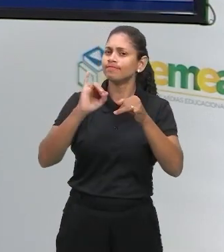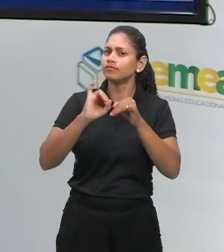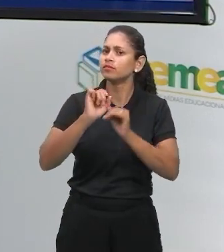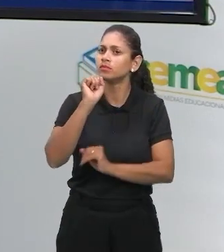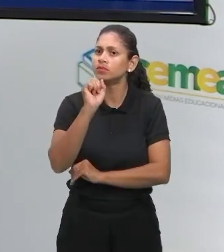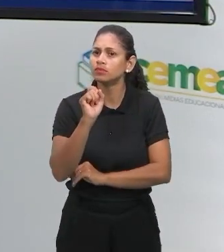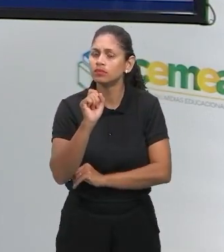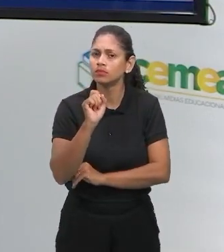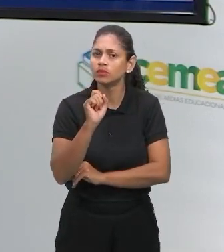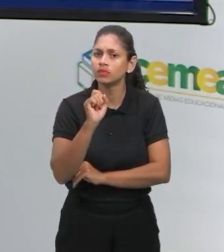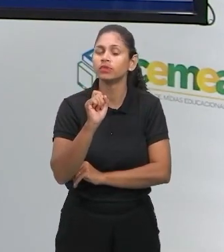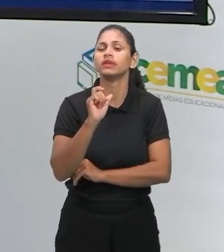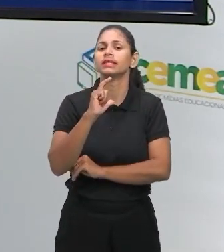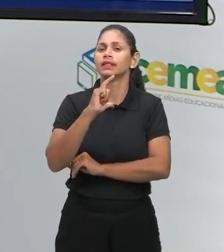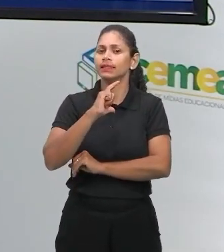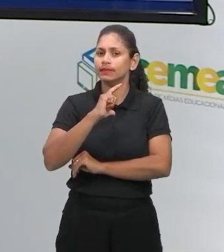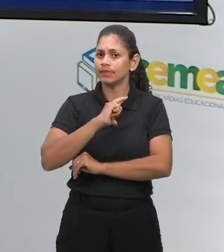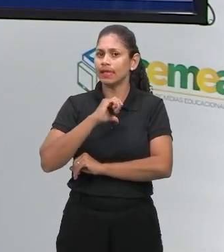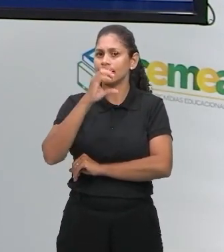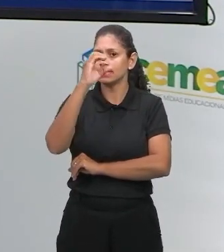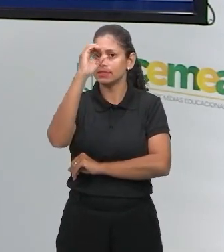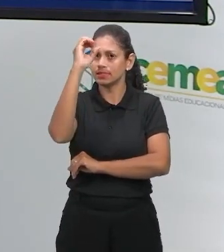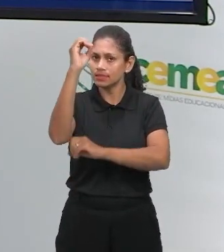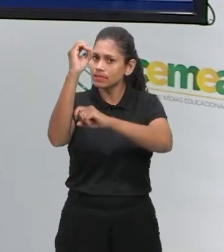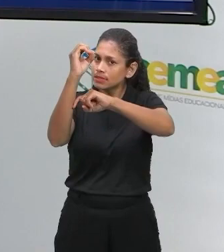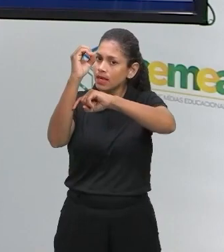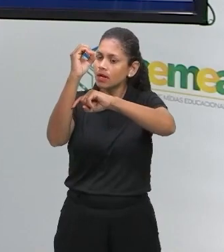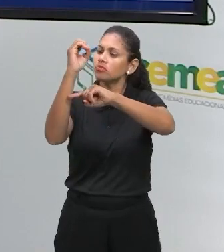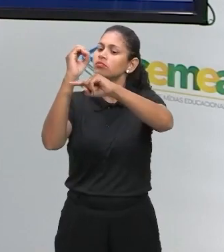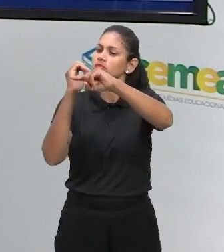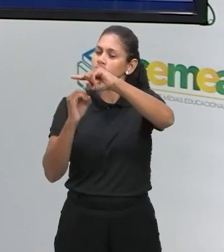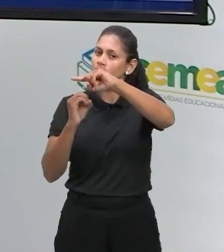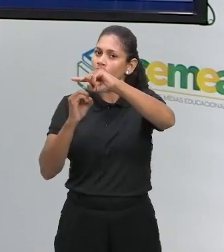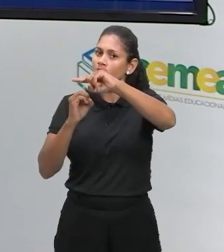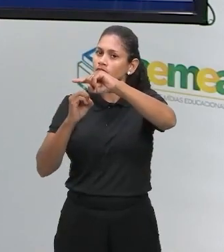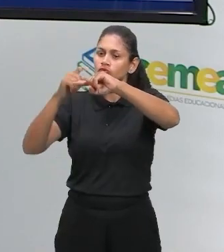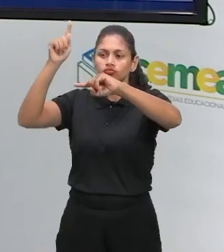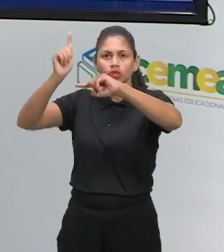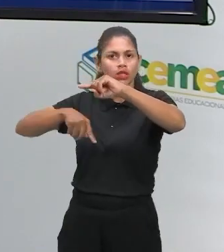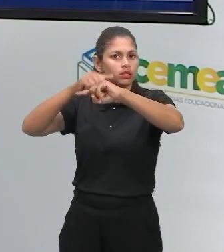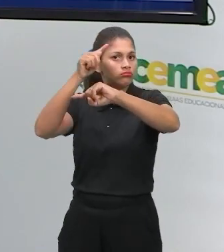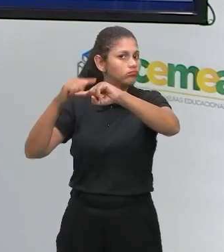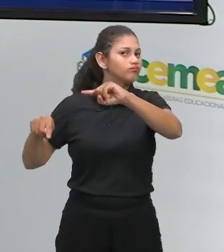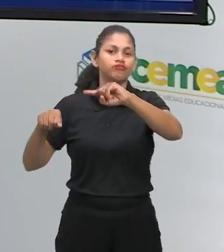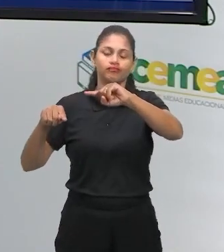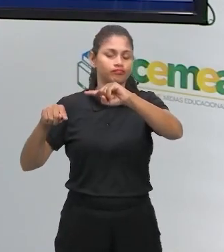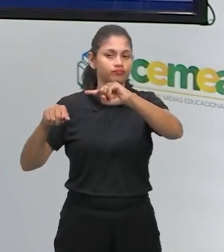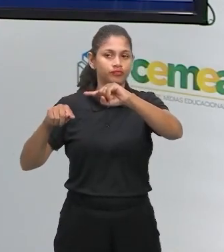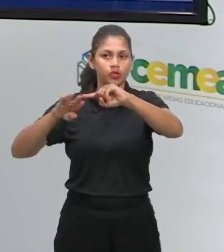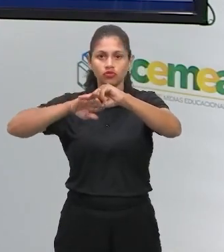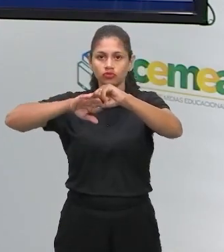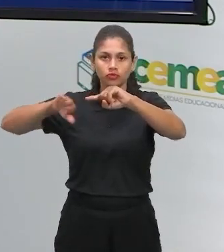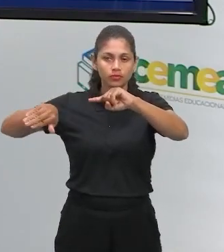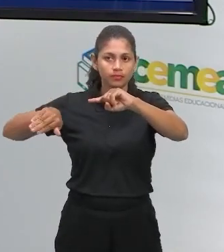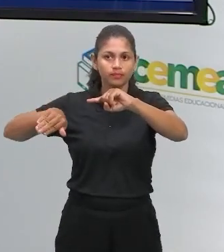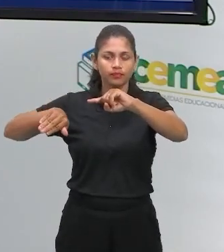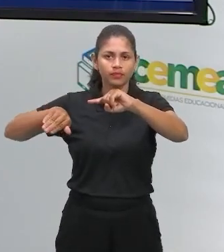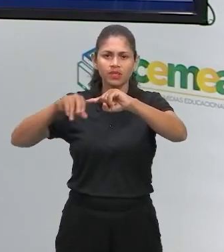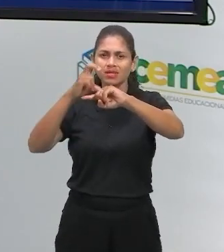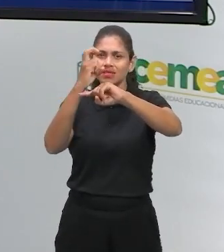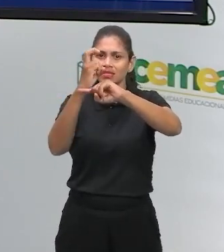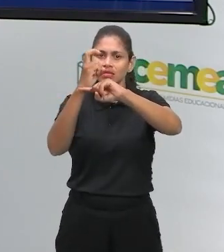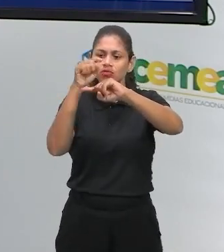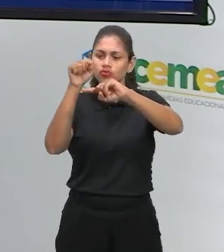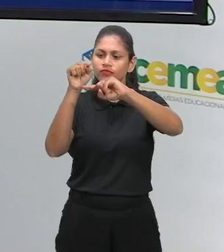que tem 0 em cima, 0 embaixo, 50 e 20? Né? Cancela esses zeros, vamos ter 5 dividido para 2. Quanto que é 5 dividido para